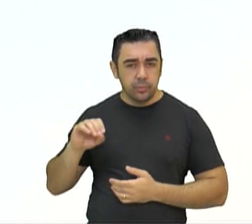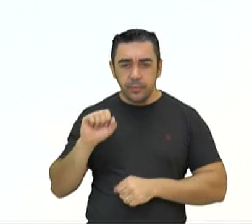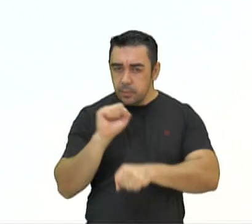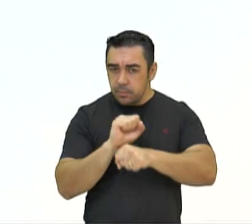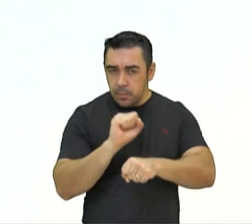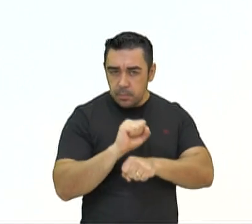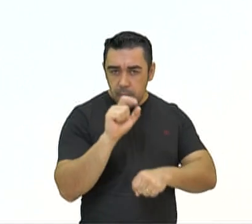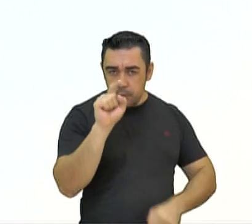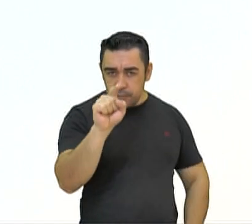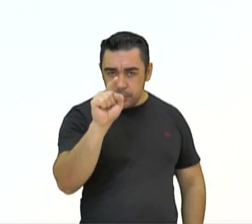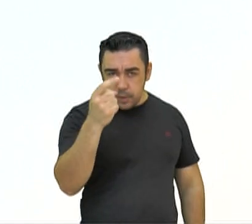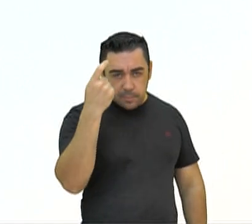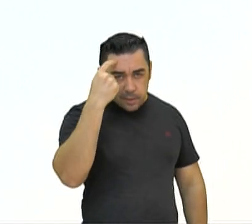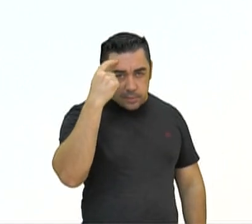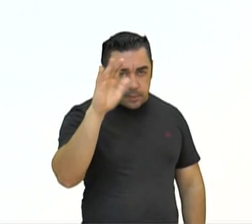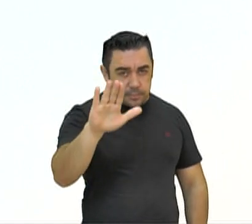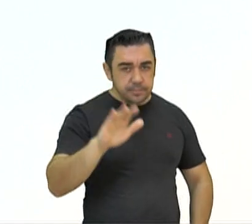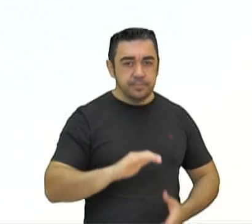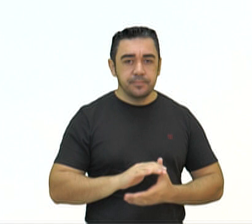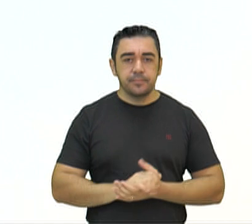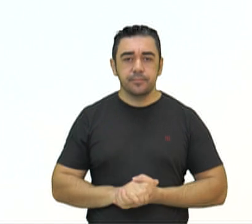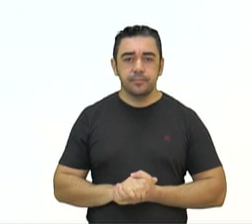Aguardo, então, você responder.